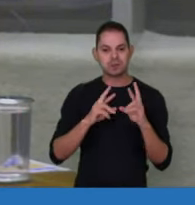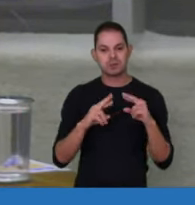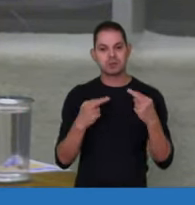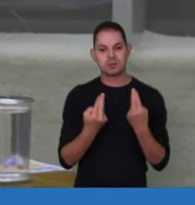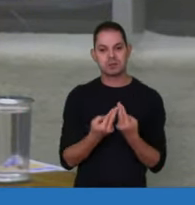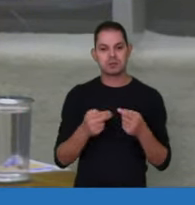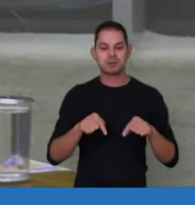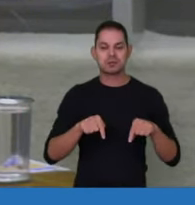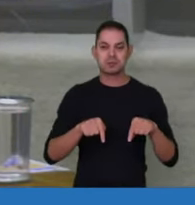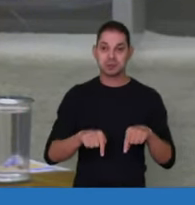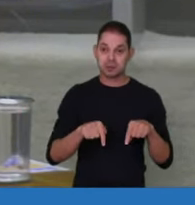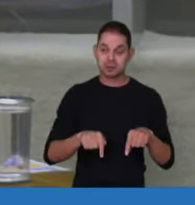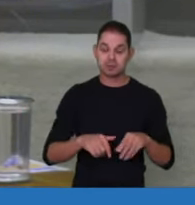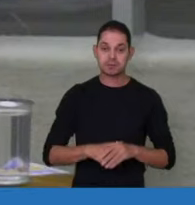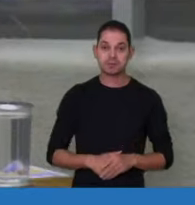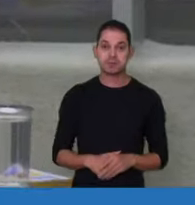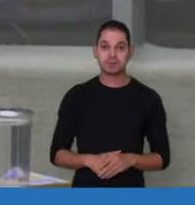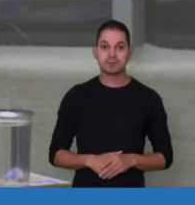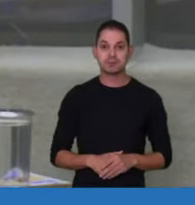solene,